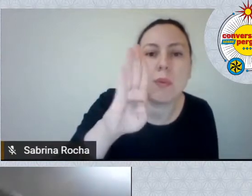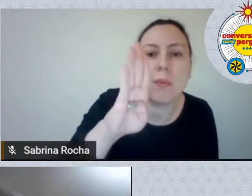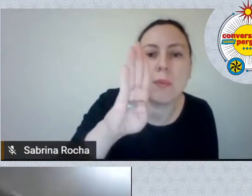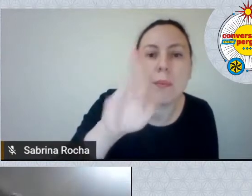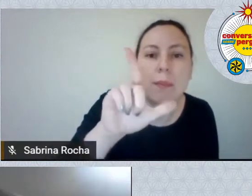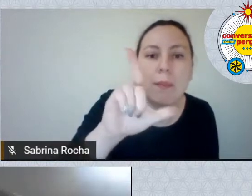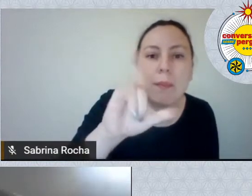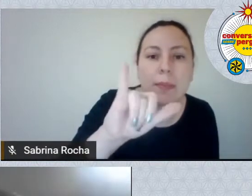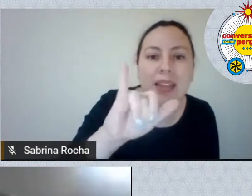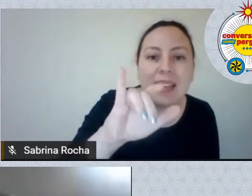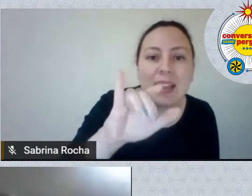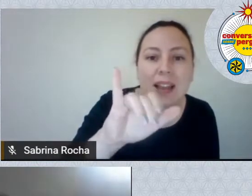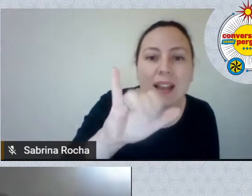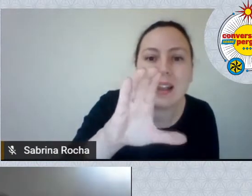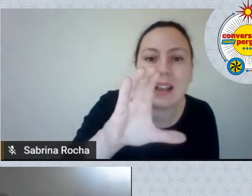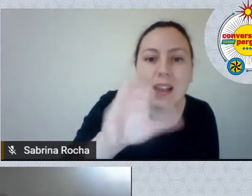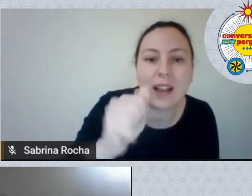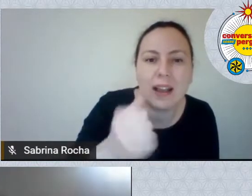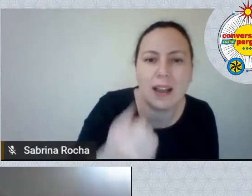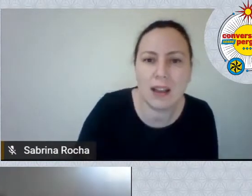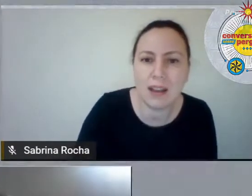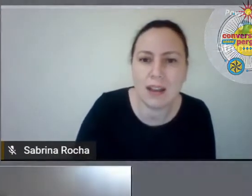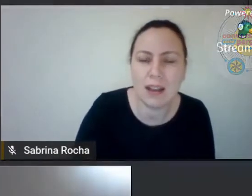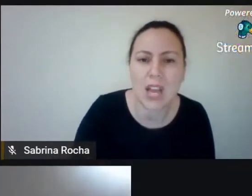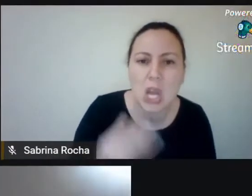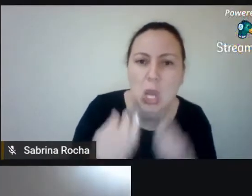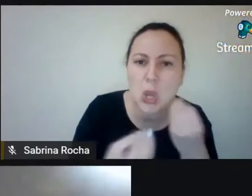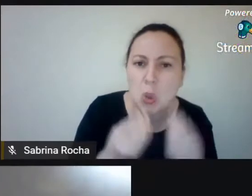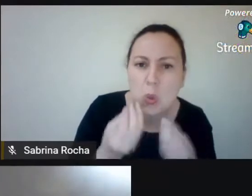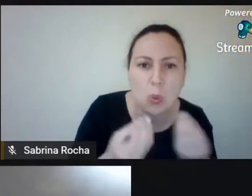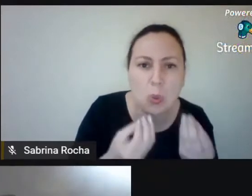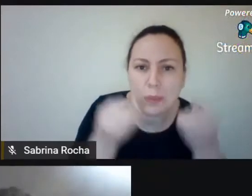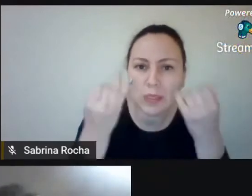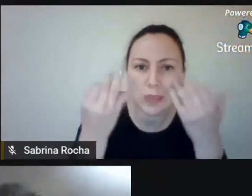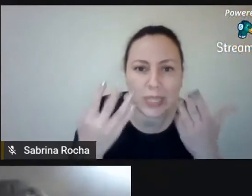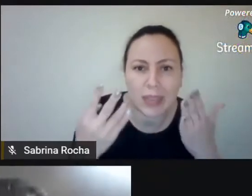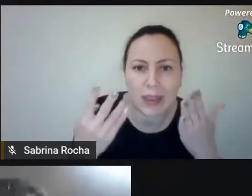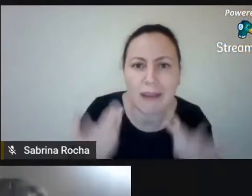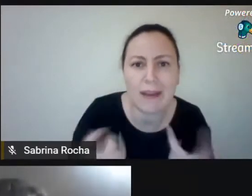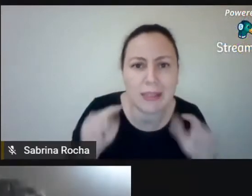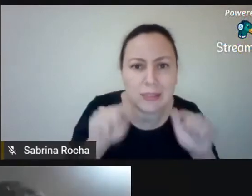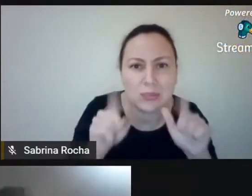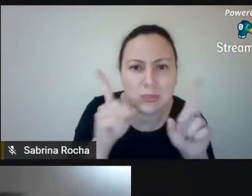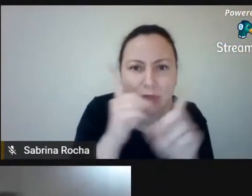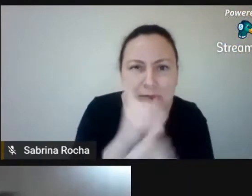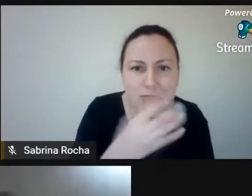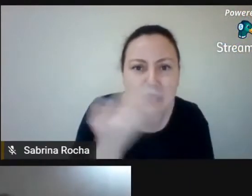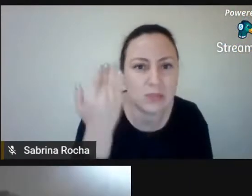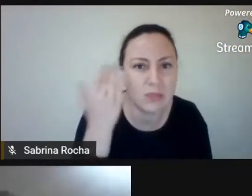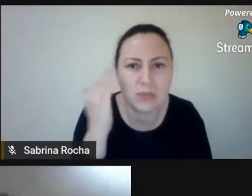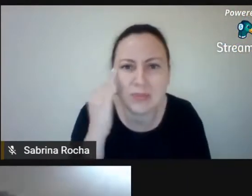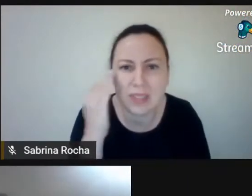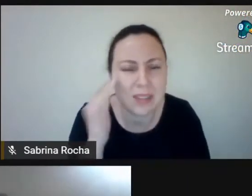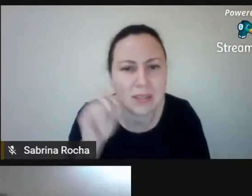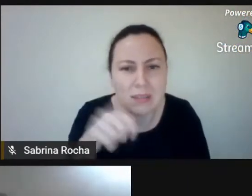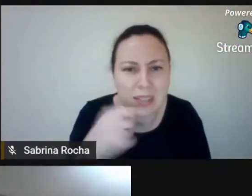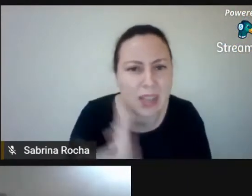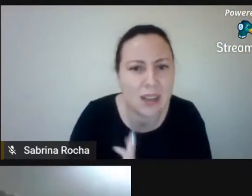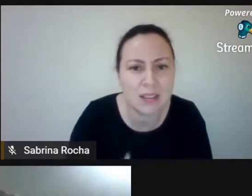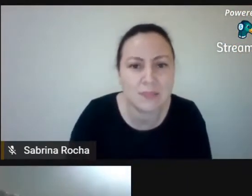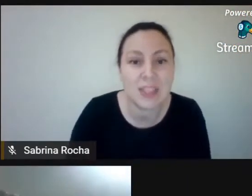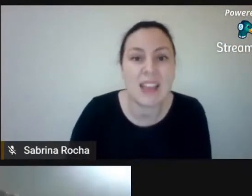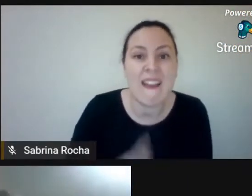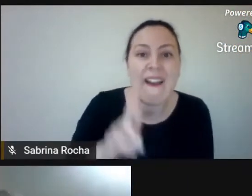para as pessoas o que significa uma coisa tão complexa e até hoje difícil de entender, que é res pública,